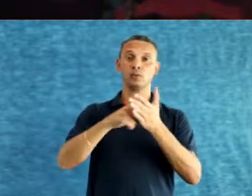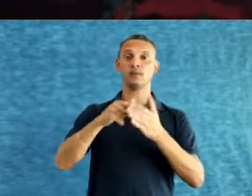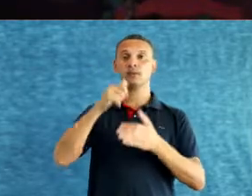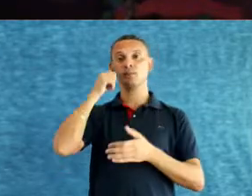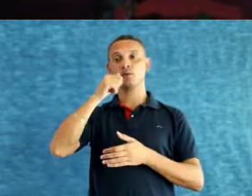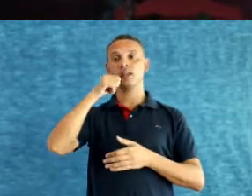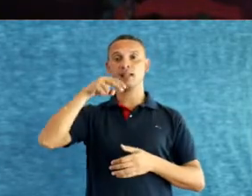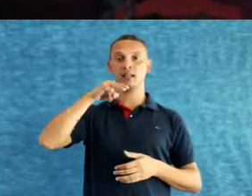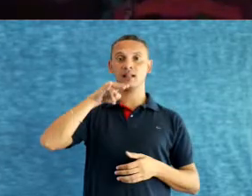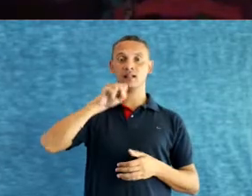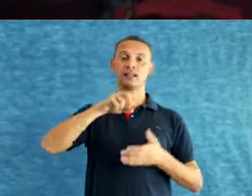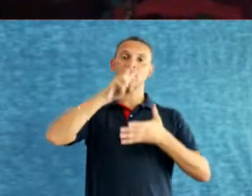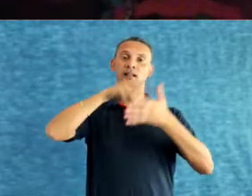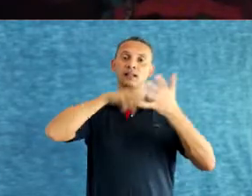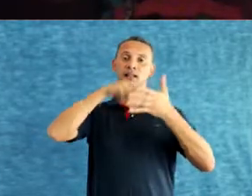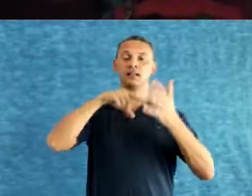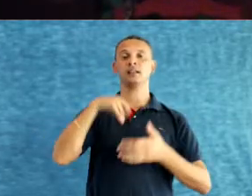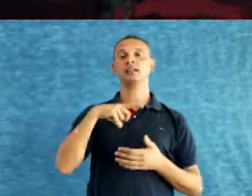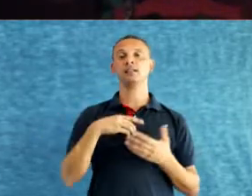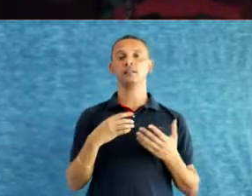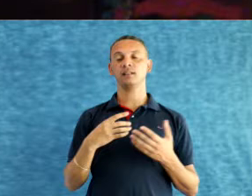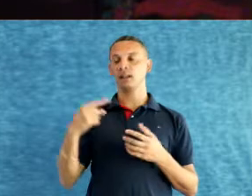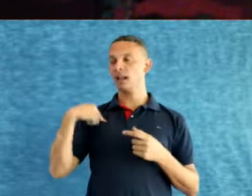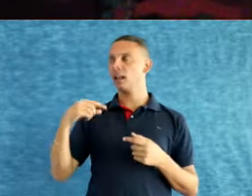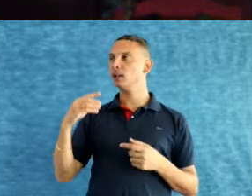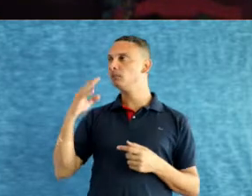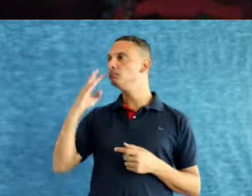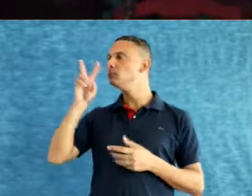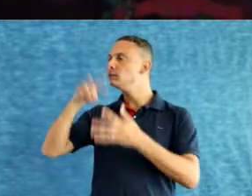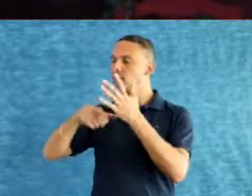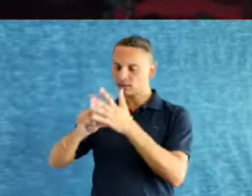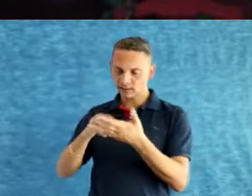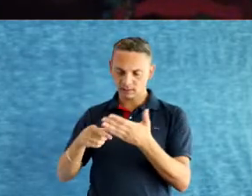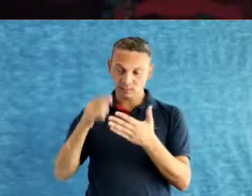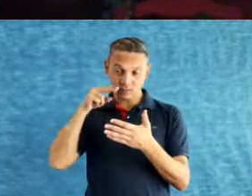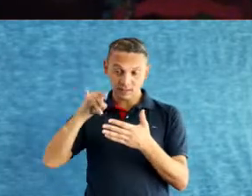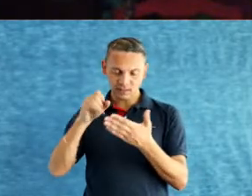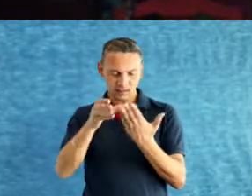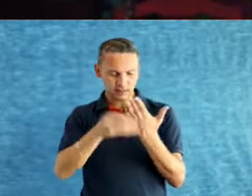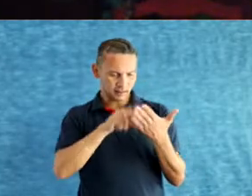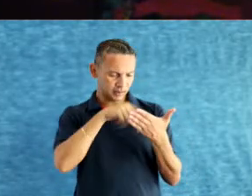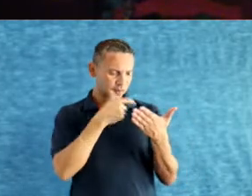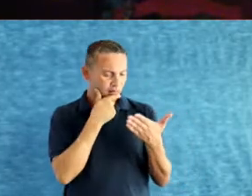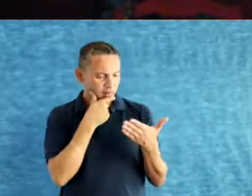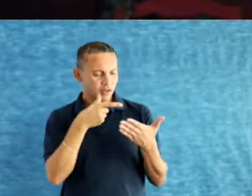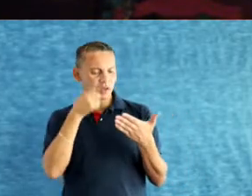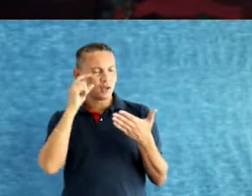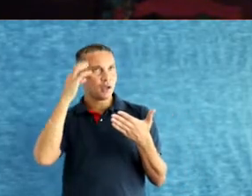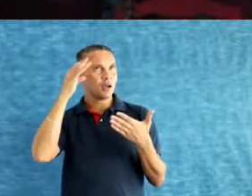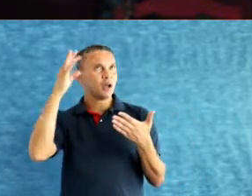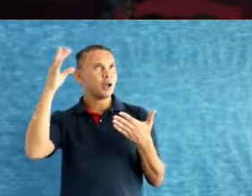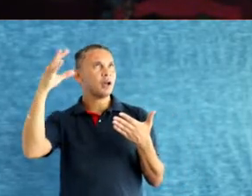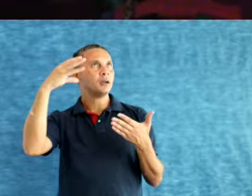jornais, as ideias chegavam todas ali primeiro, no Nordeste. Depois descia, continuava para Salvador e para o Rio de